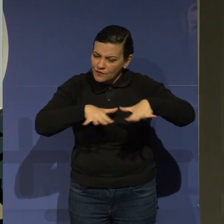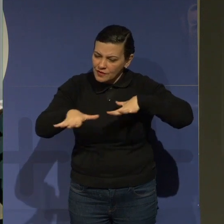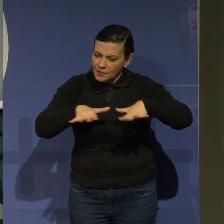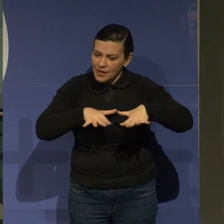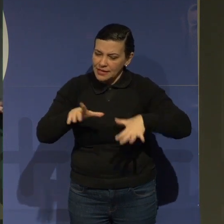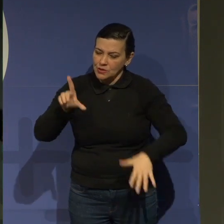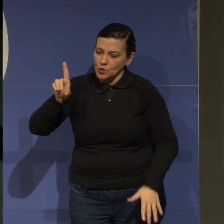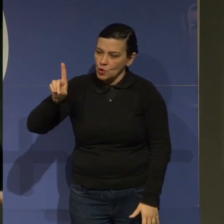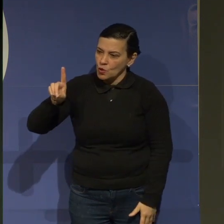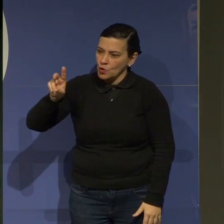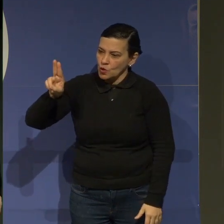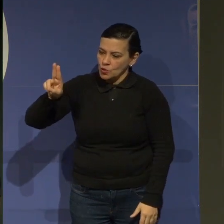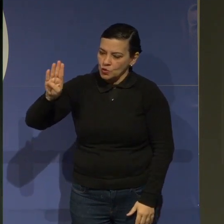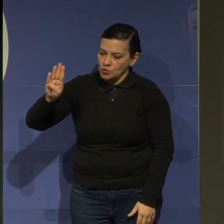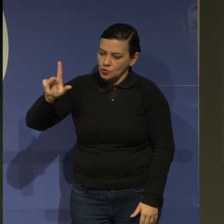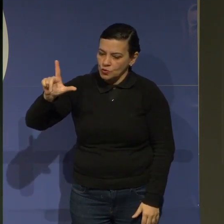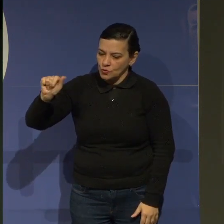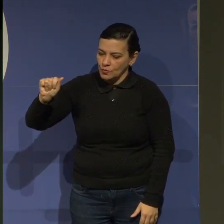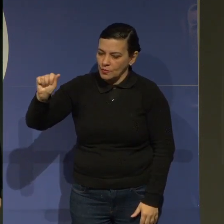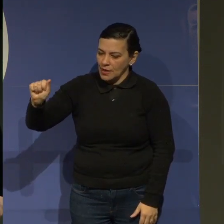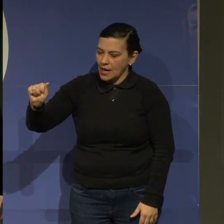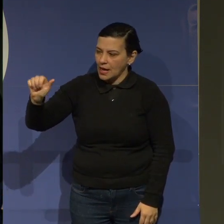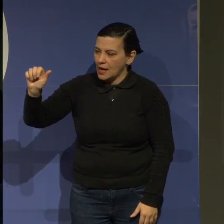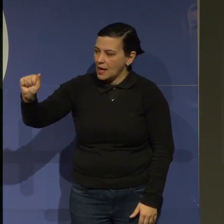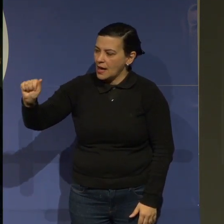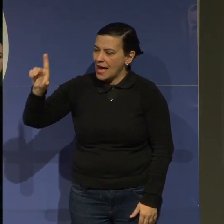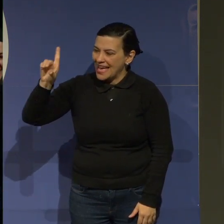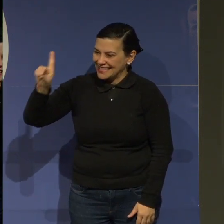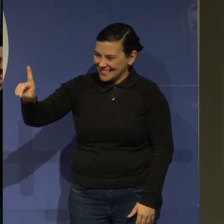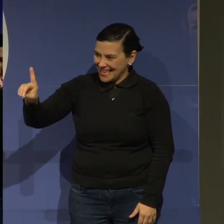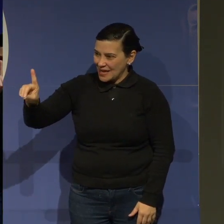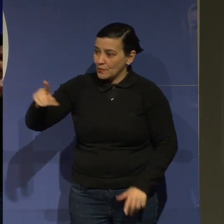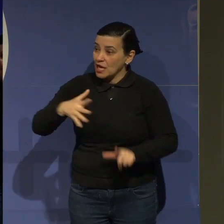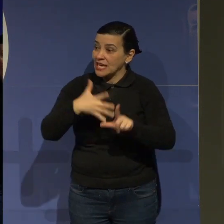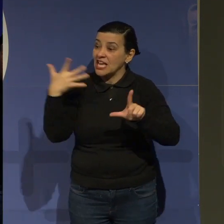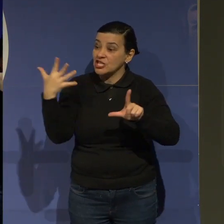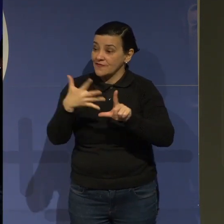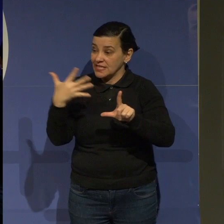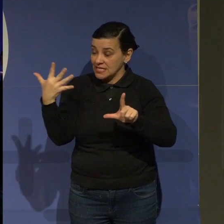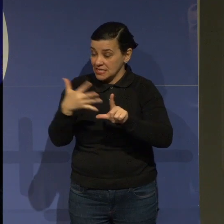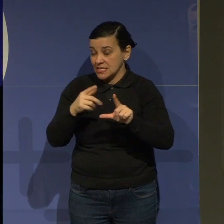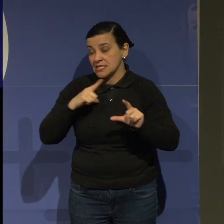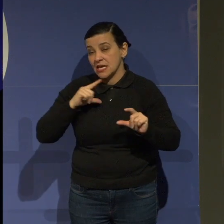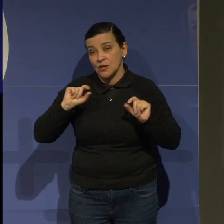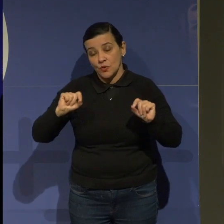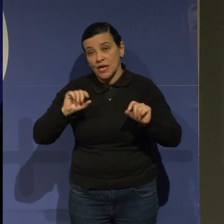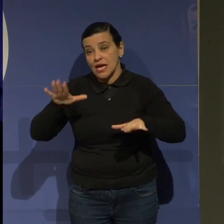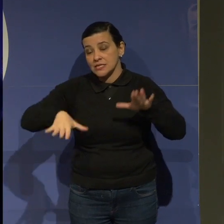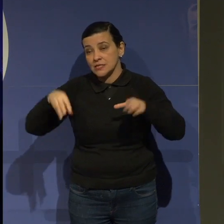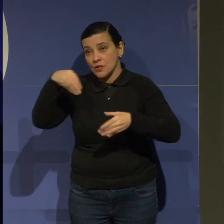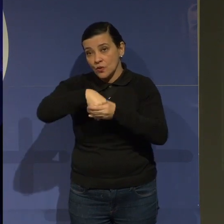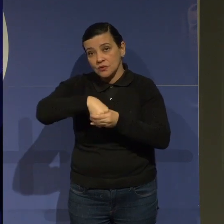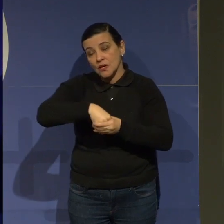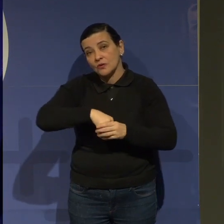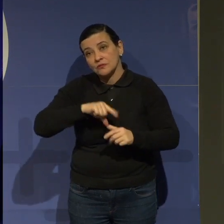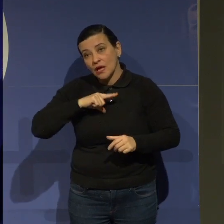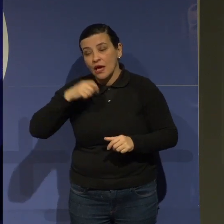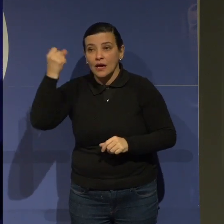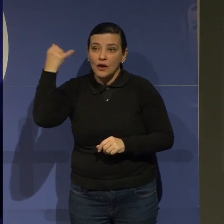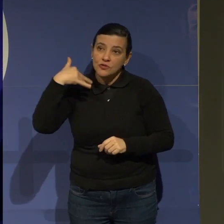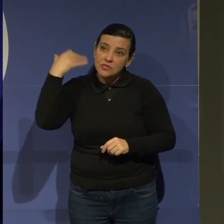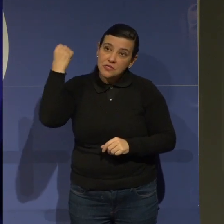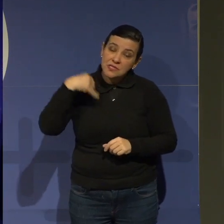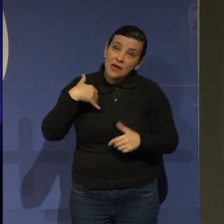dublar AD, do Netflix. Porque o Netflix ele tem alguns conteúdos que têm